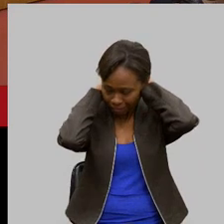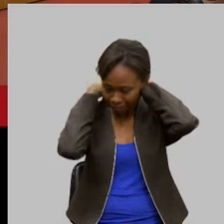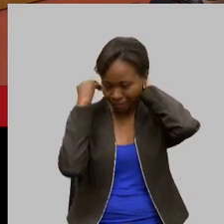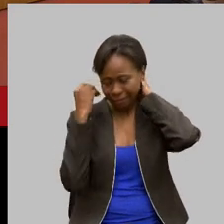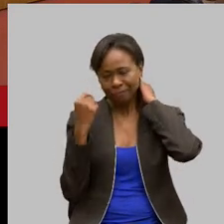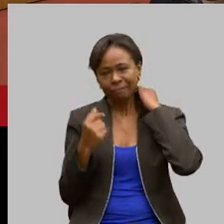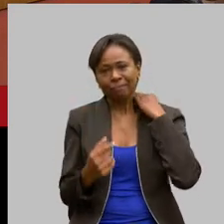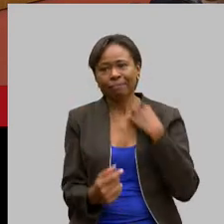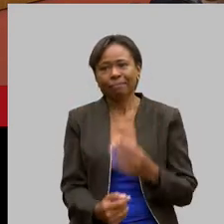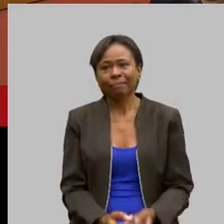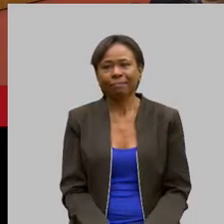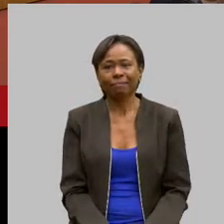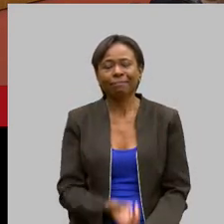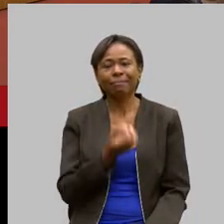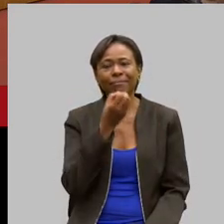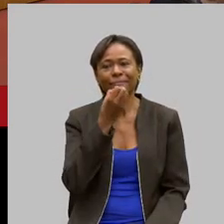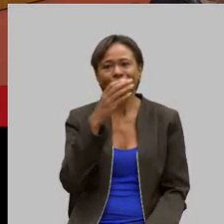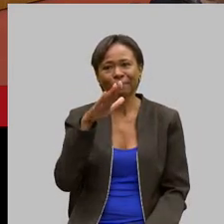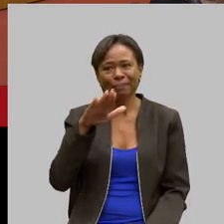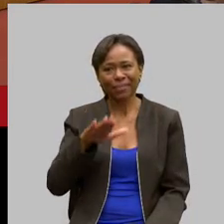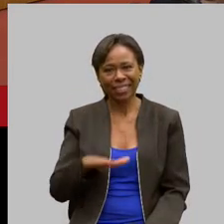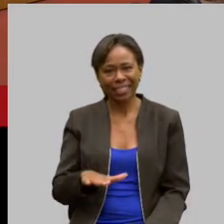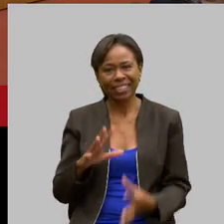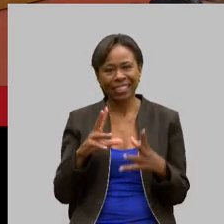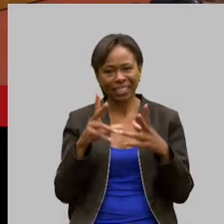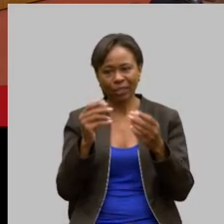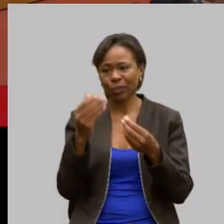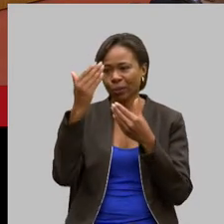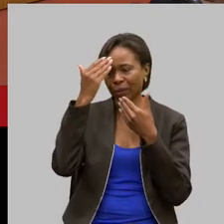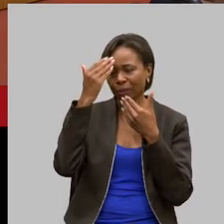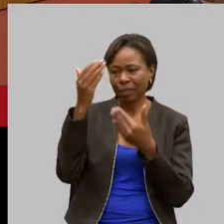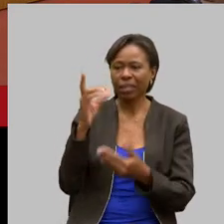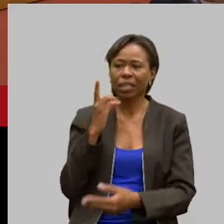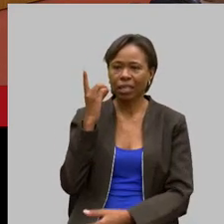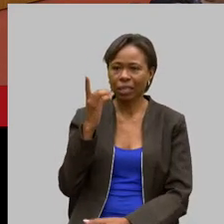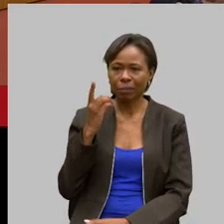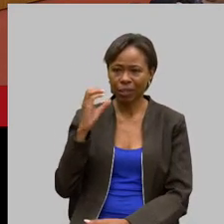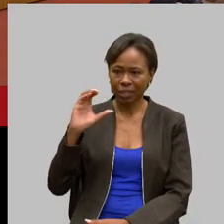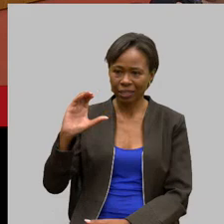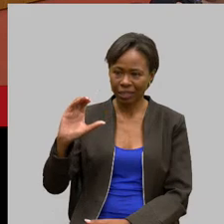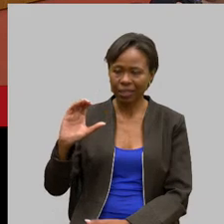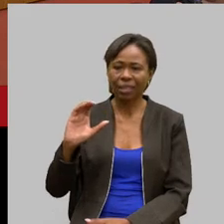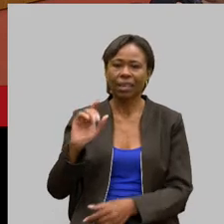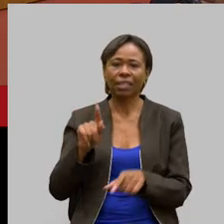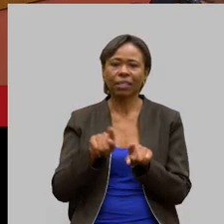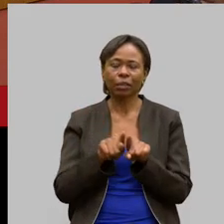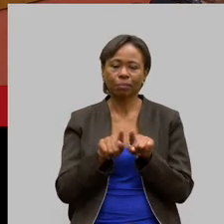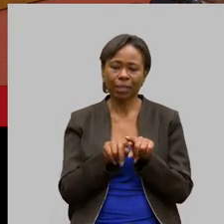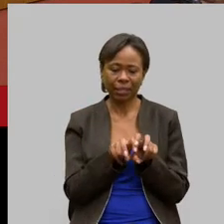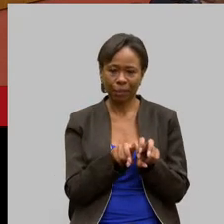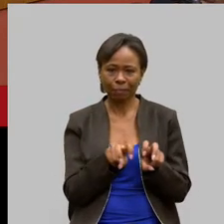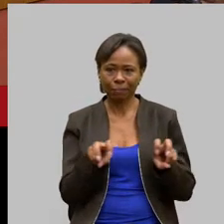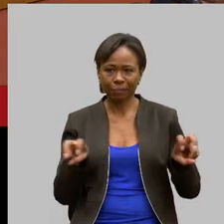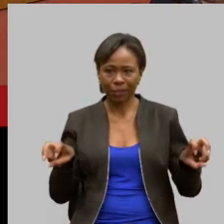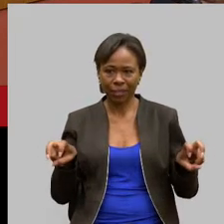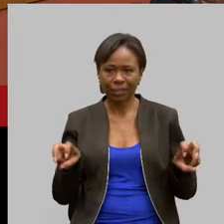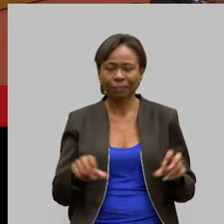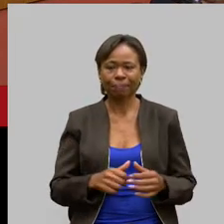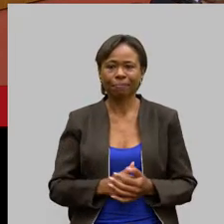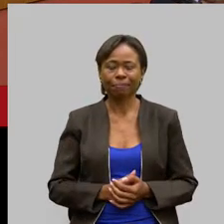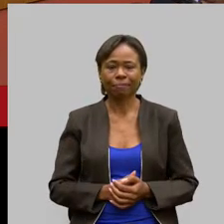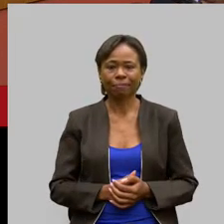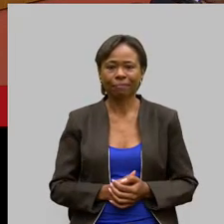Lavras Boa tarde a todos Obrigada Cristiano em nome do Cristiano cumprimento toda a mesa e